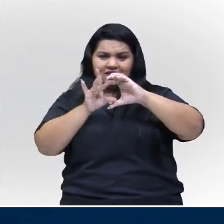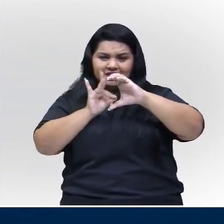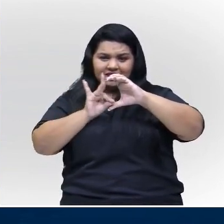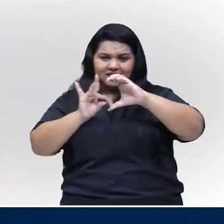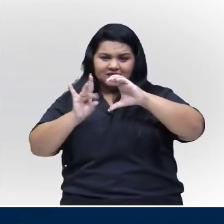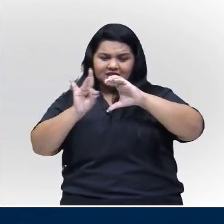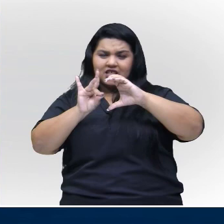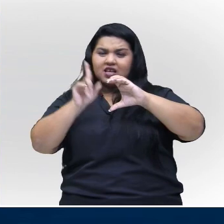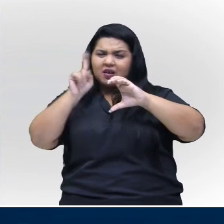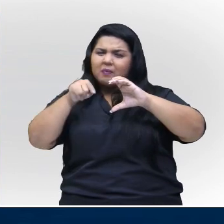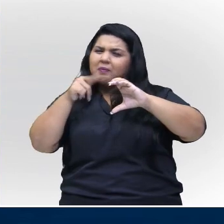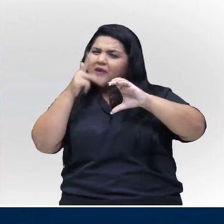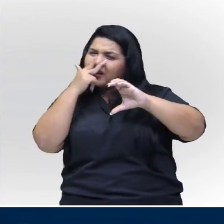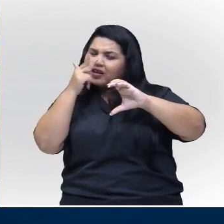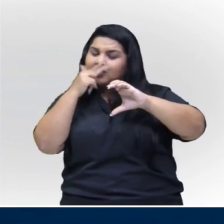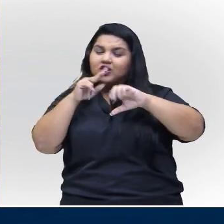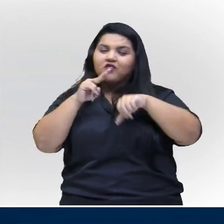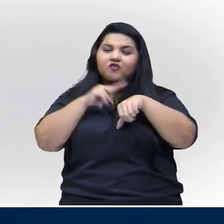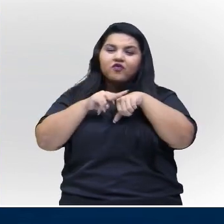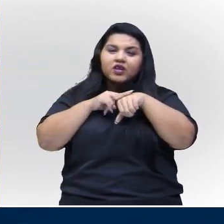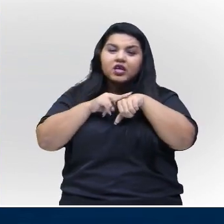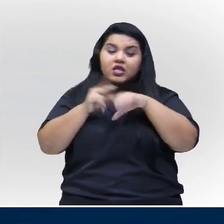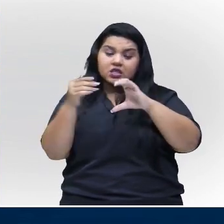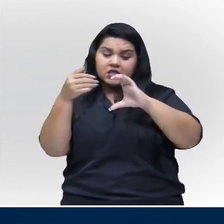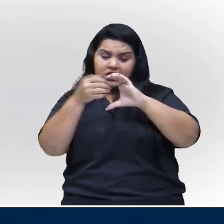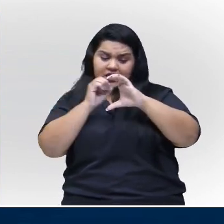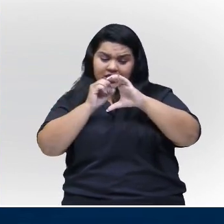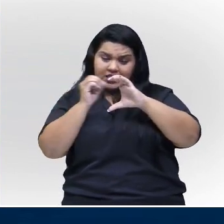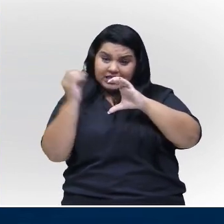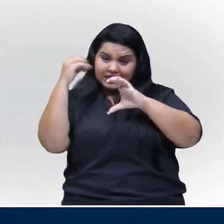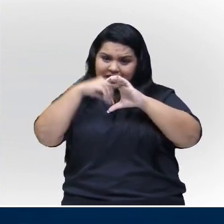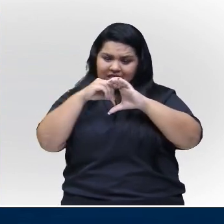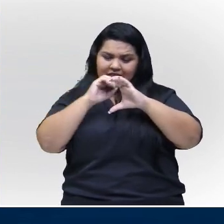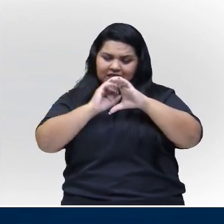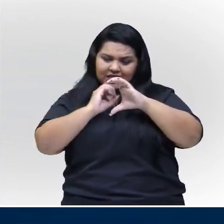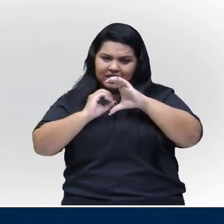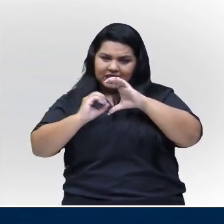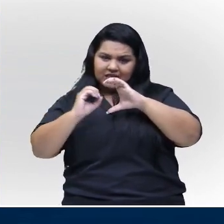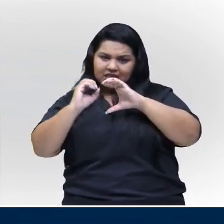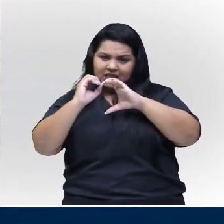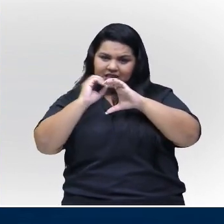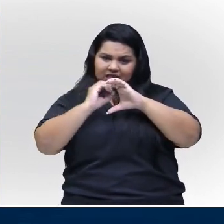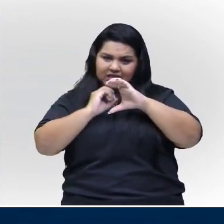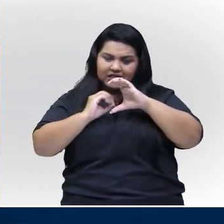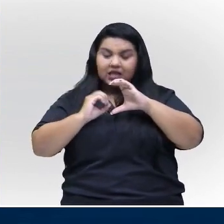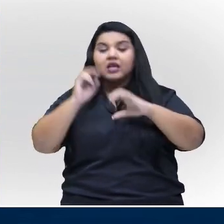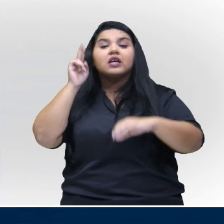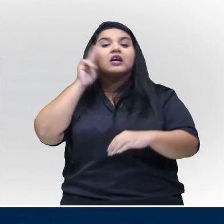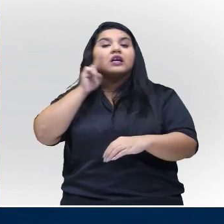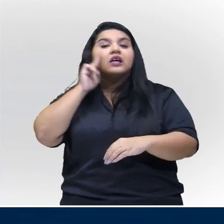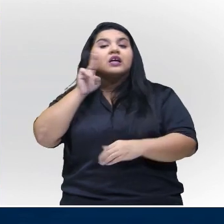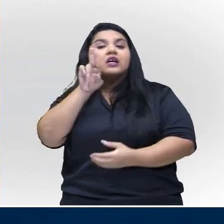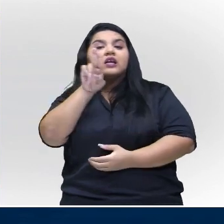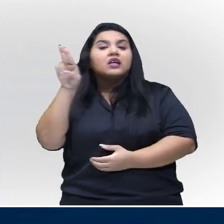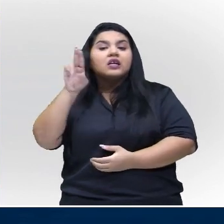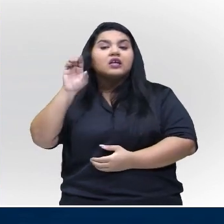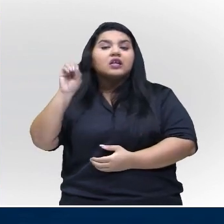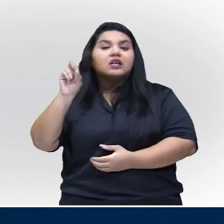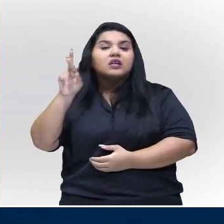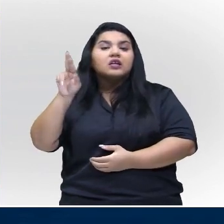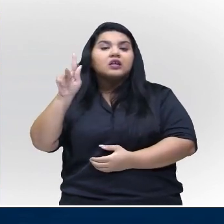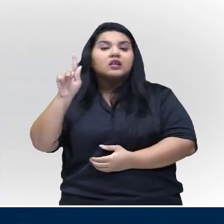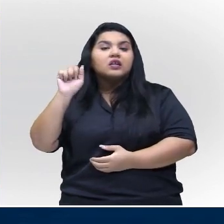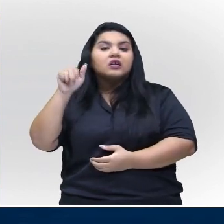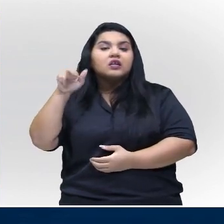cor verde, e nesse citoplasma a gente tem a presença das organelas. Lembrando que elas são chamadas de organelas porque é como se